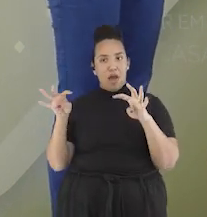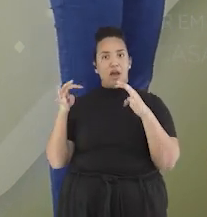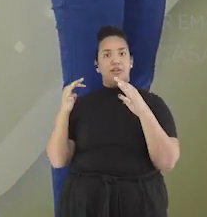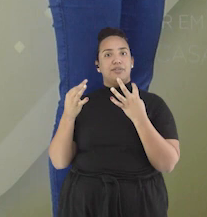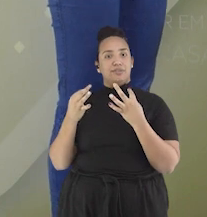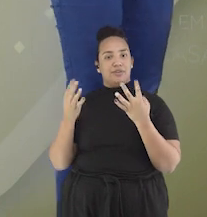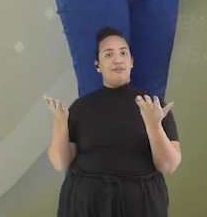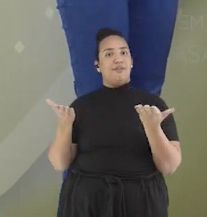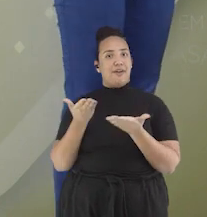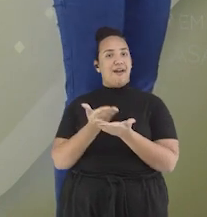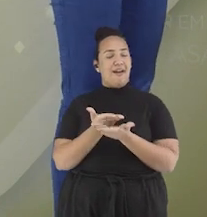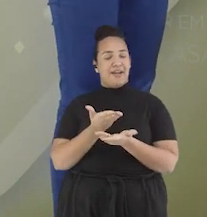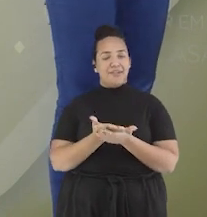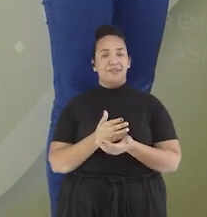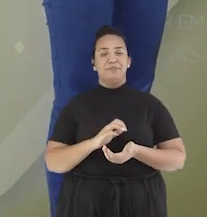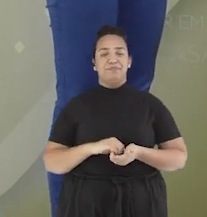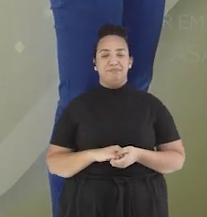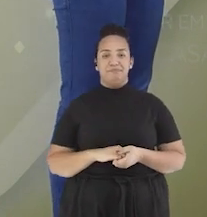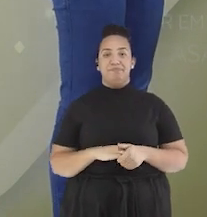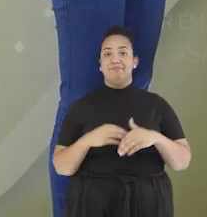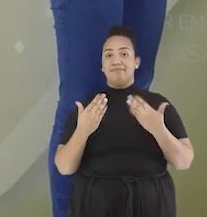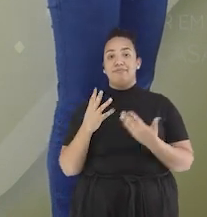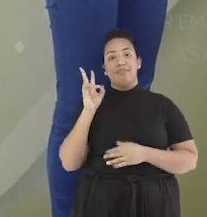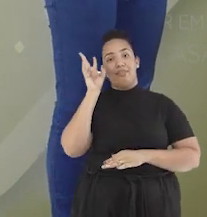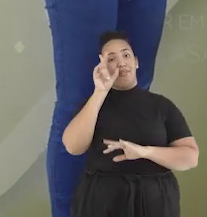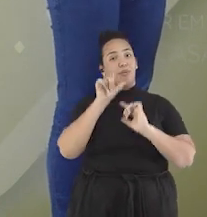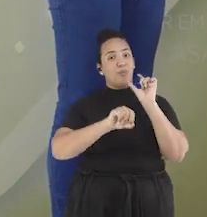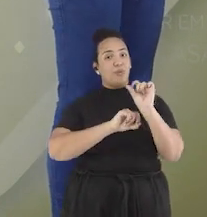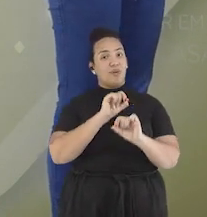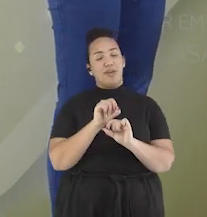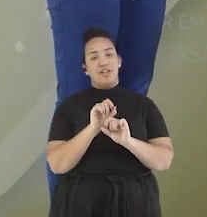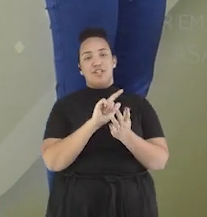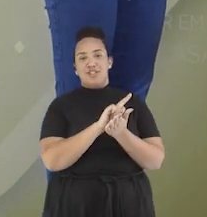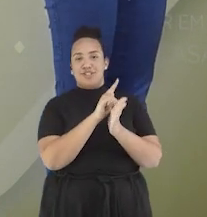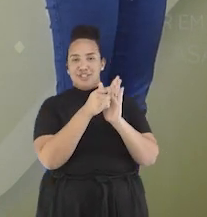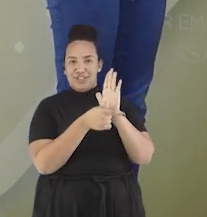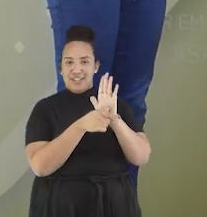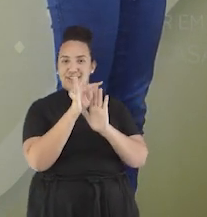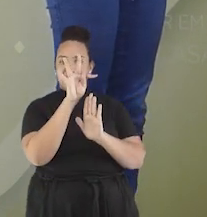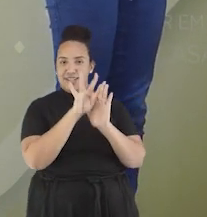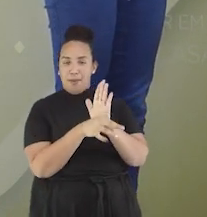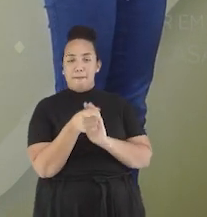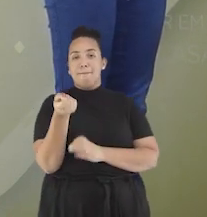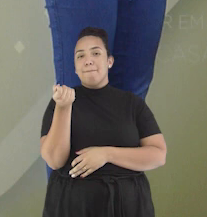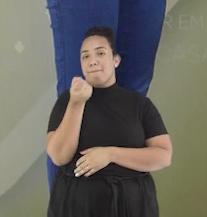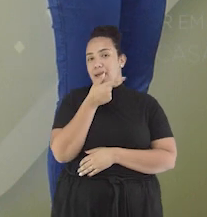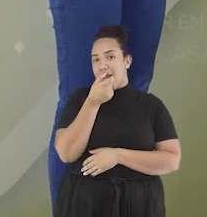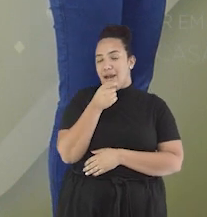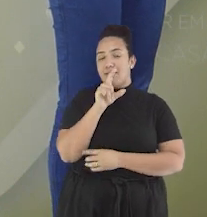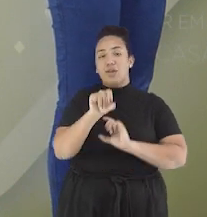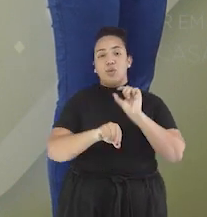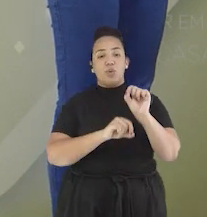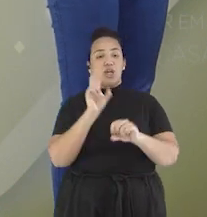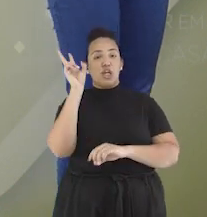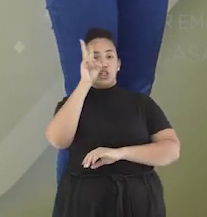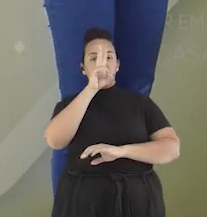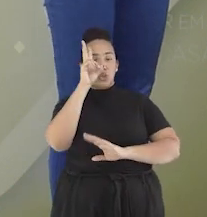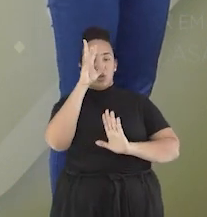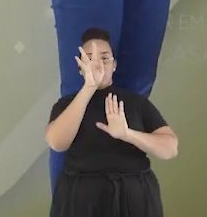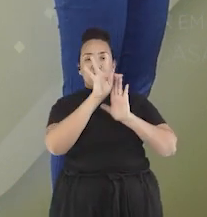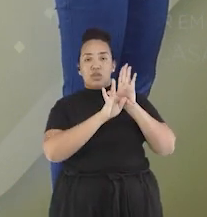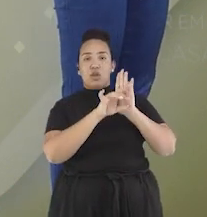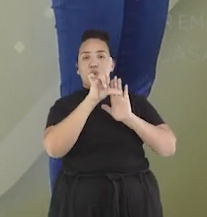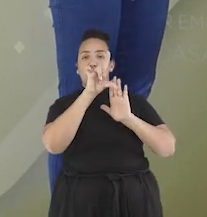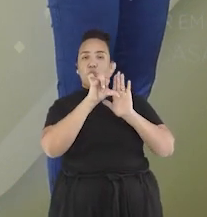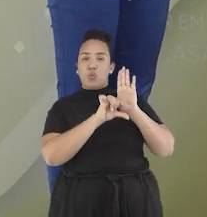atenção na aula mesmo. Lembre-se de que a piada, que também pode ser chamada de anedota, é uma história curta